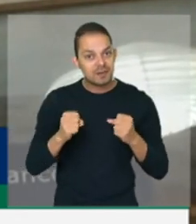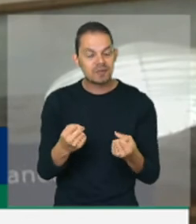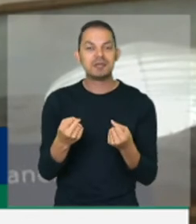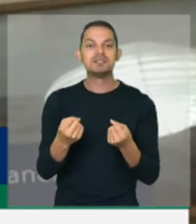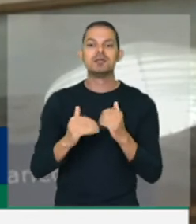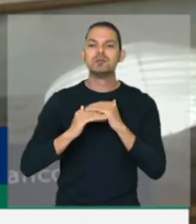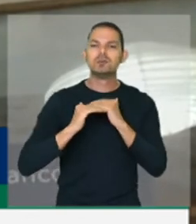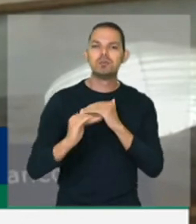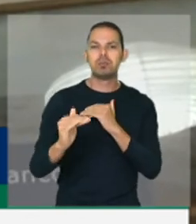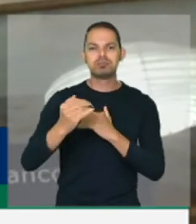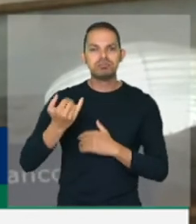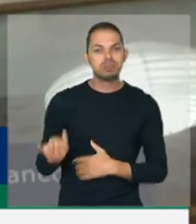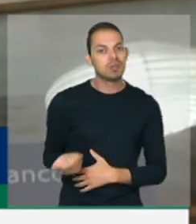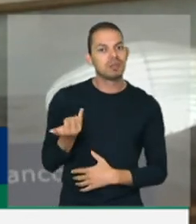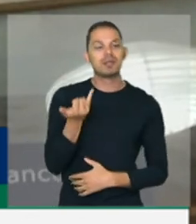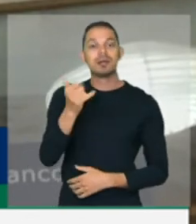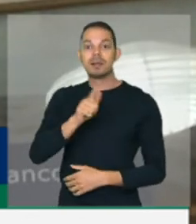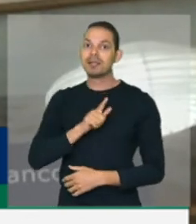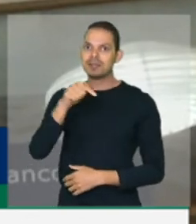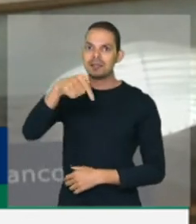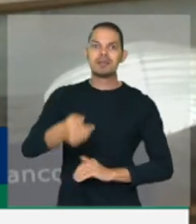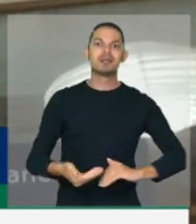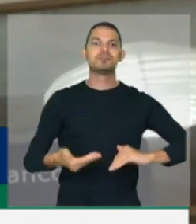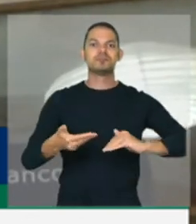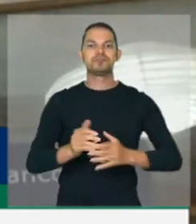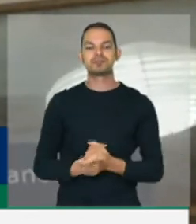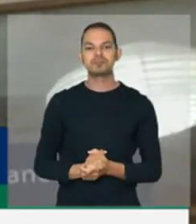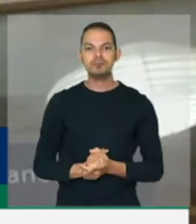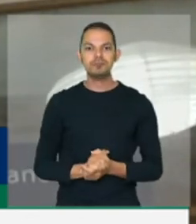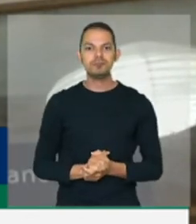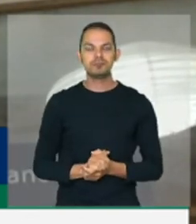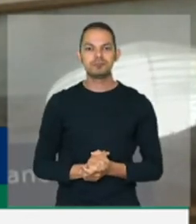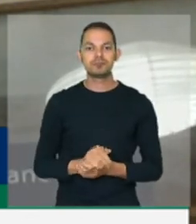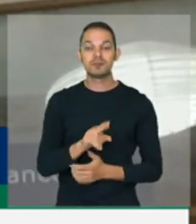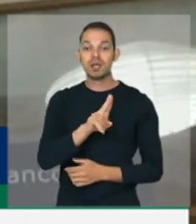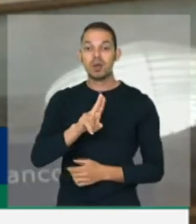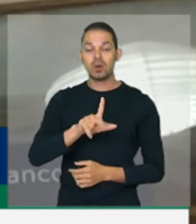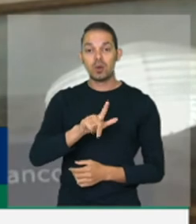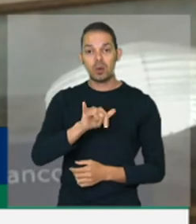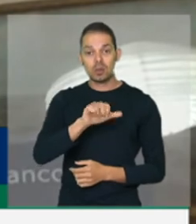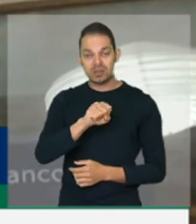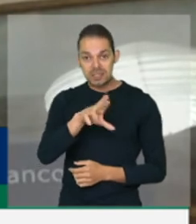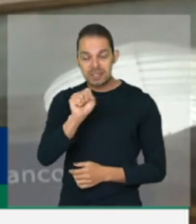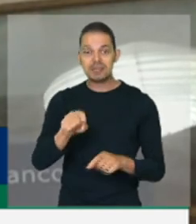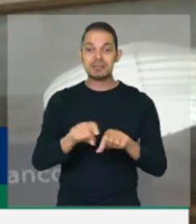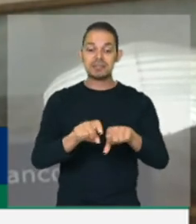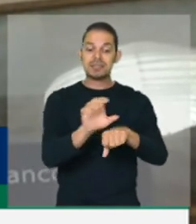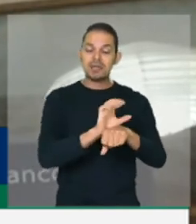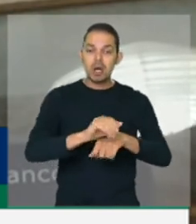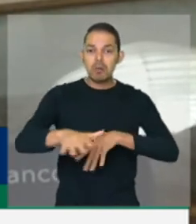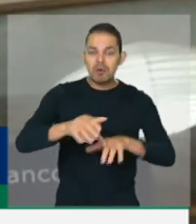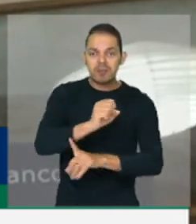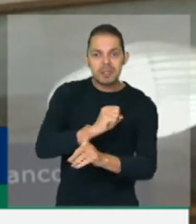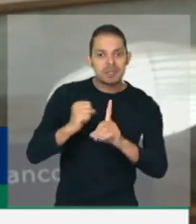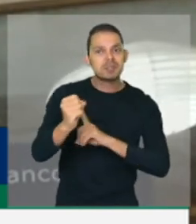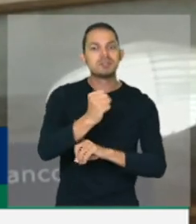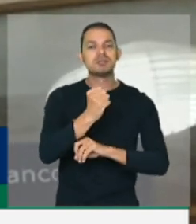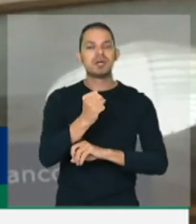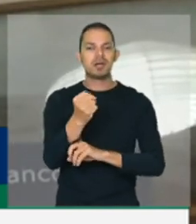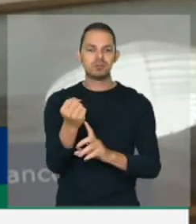tão fundamental que tem este parlamento. É em nome de Ulisses, é em nome da Constituição de 88, dos movimentos sociais que fizeram